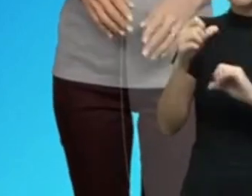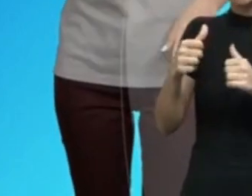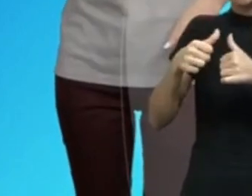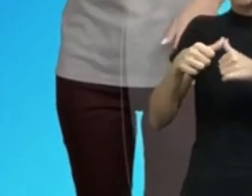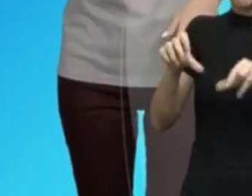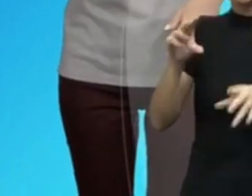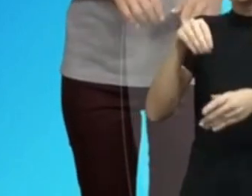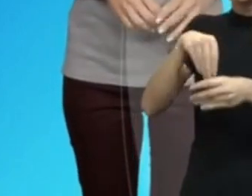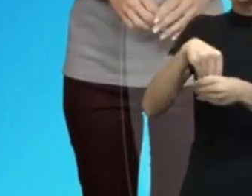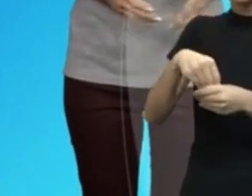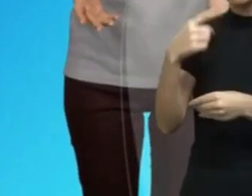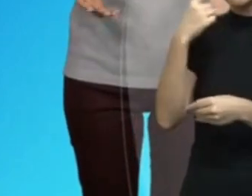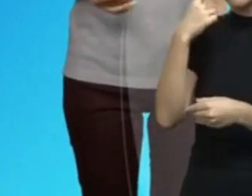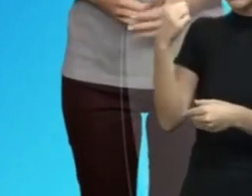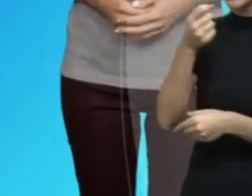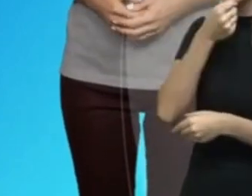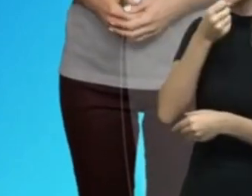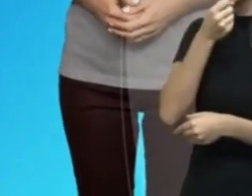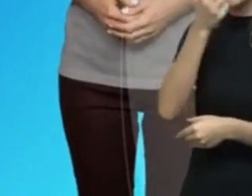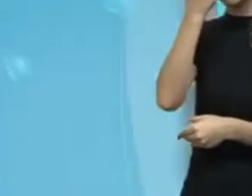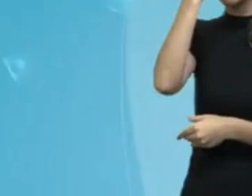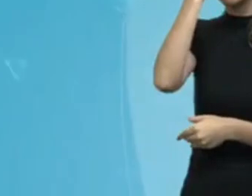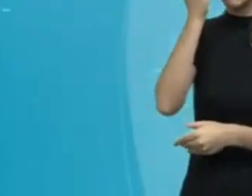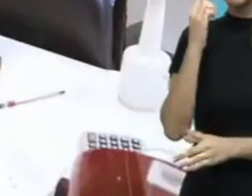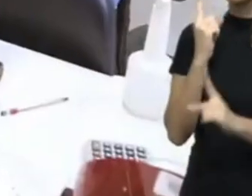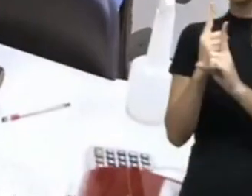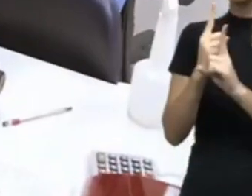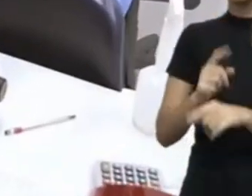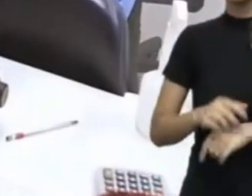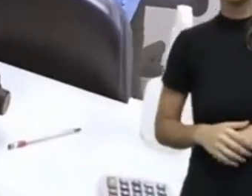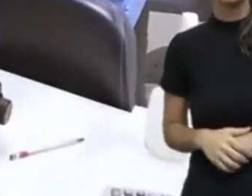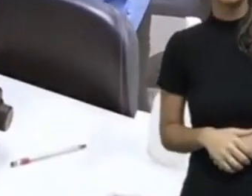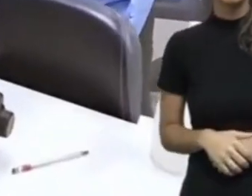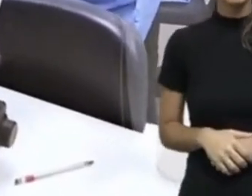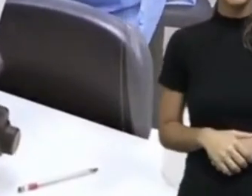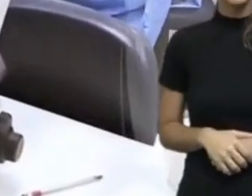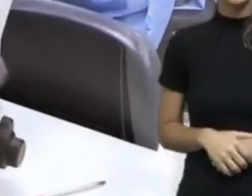presente? Acompanhe essa reportagem para descobrir.